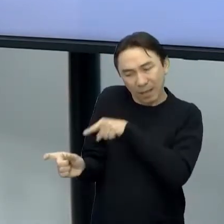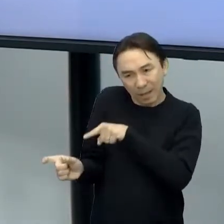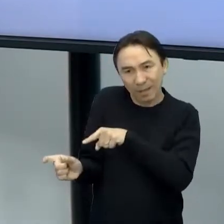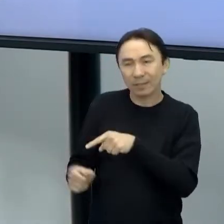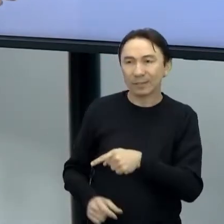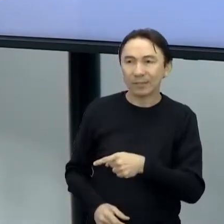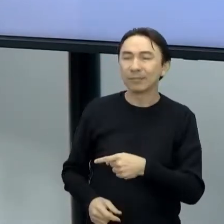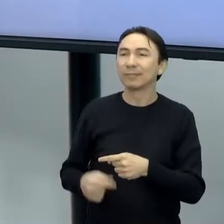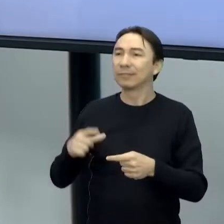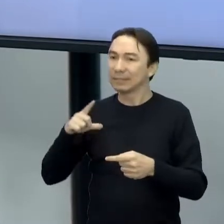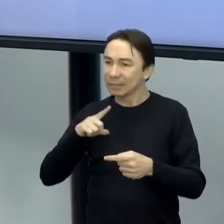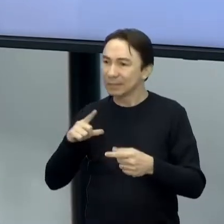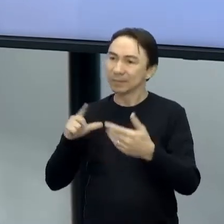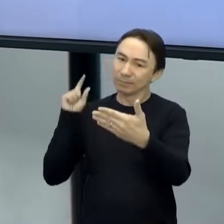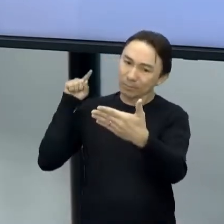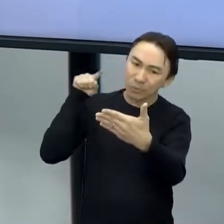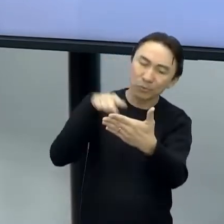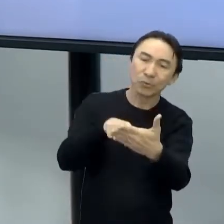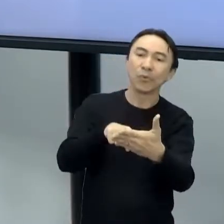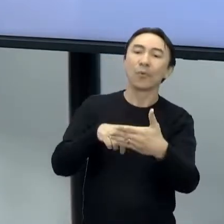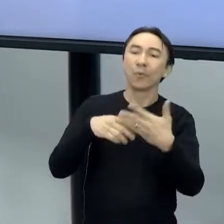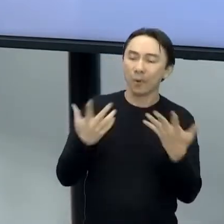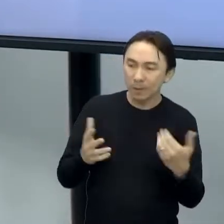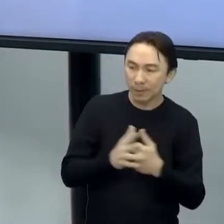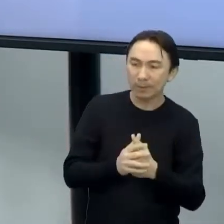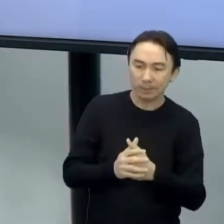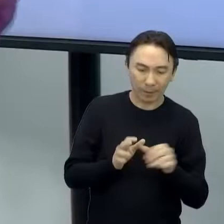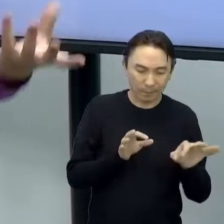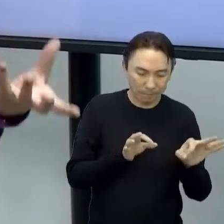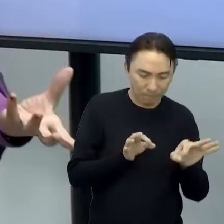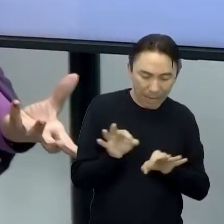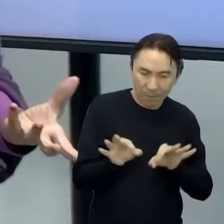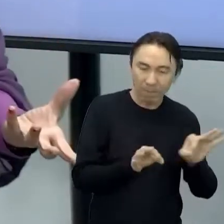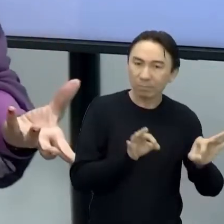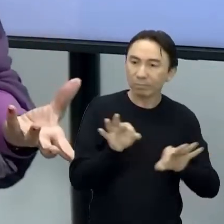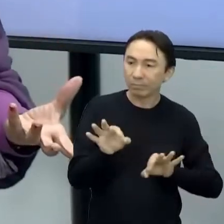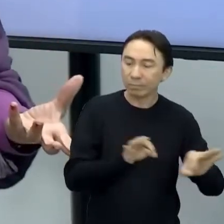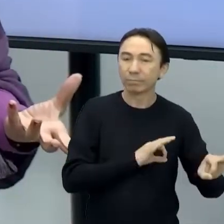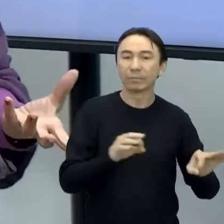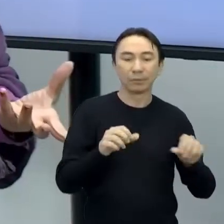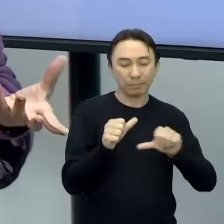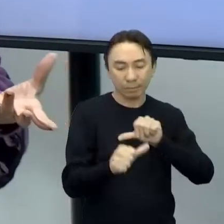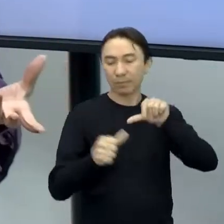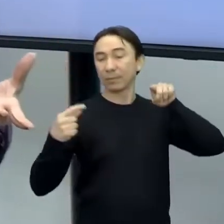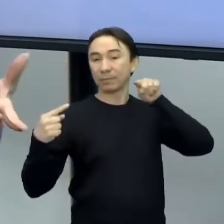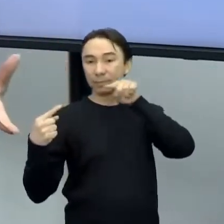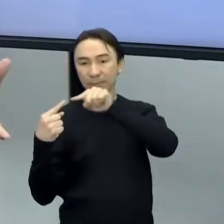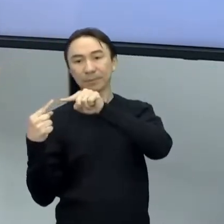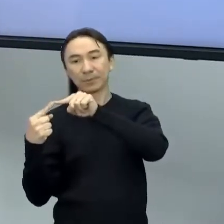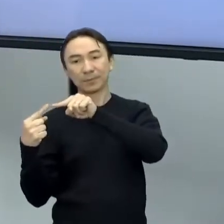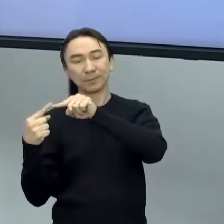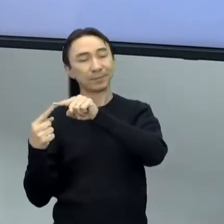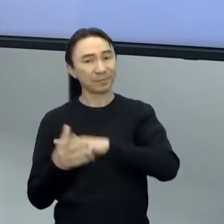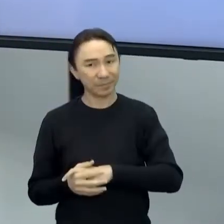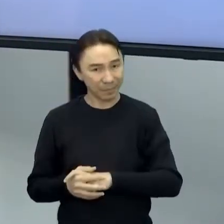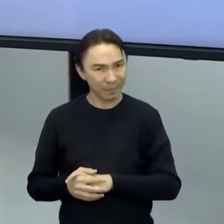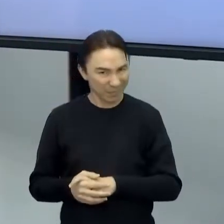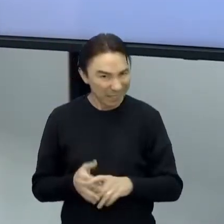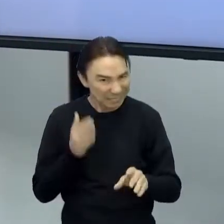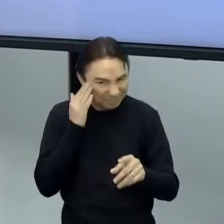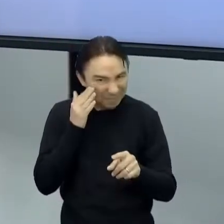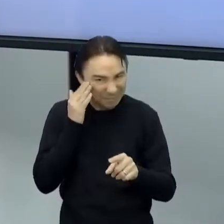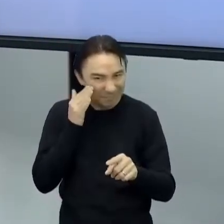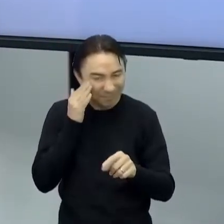pessoa em específico. Então, é uma abordagem voltada também para o usuário. Entenderam? Ó, a